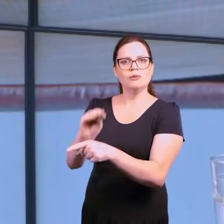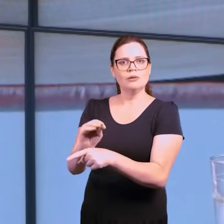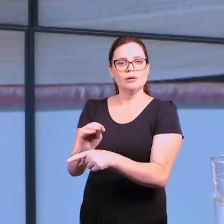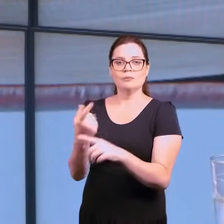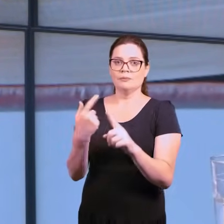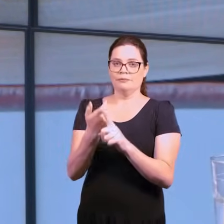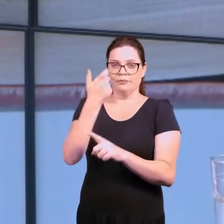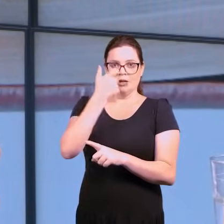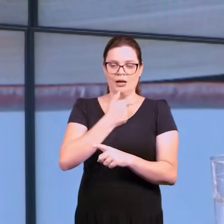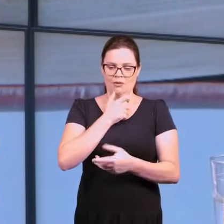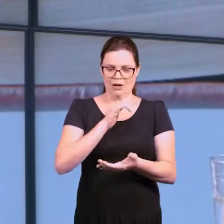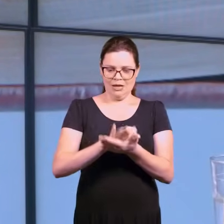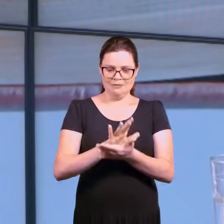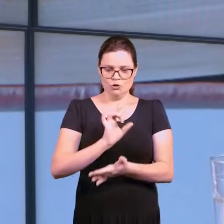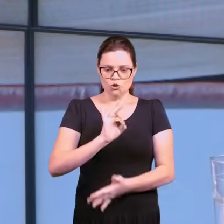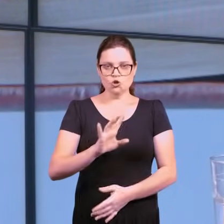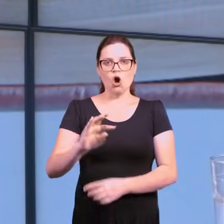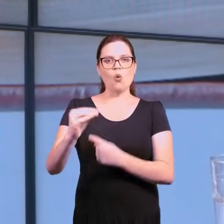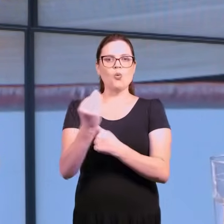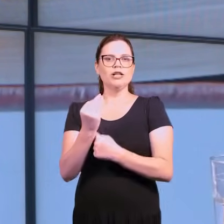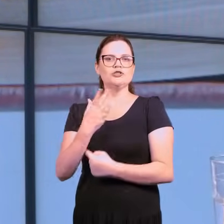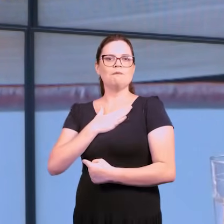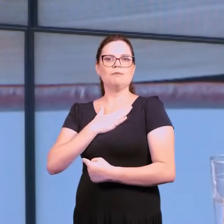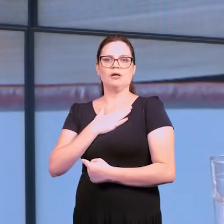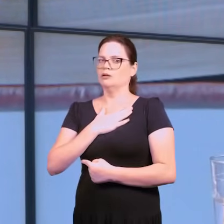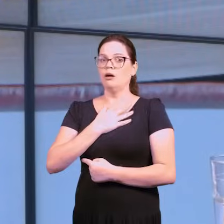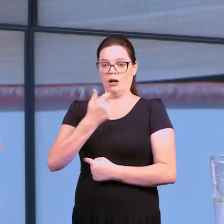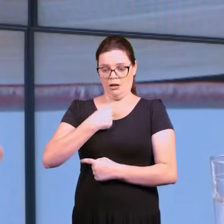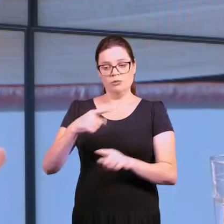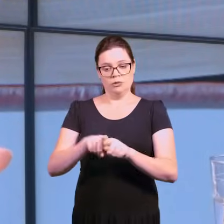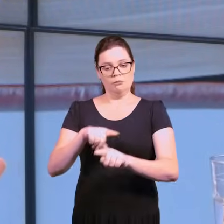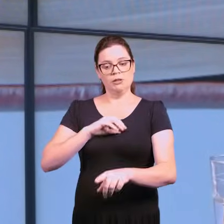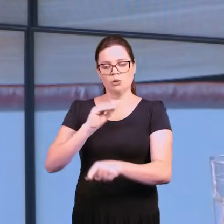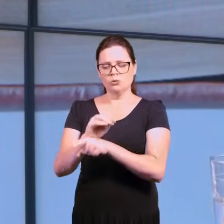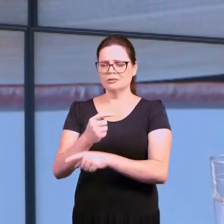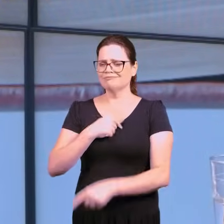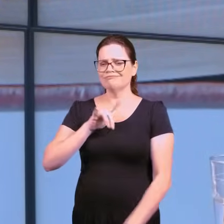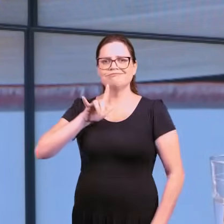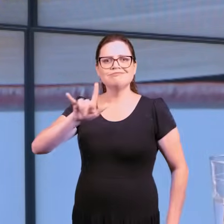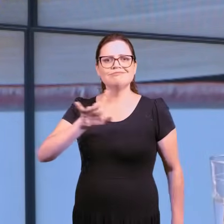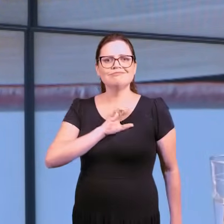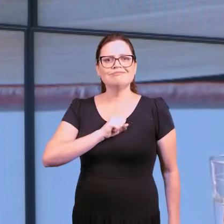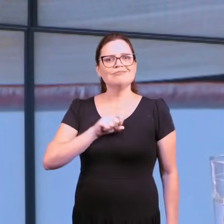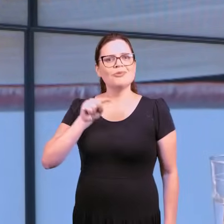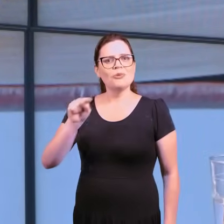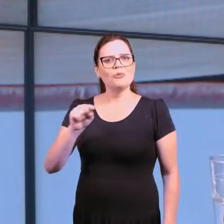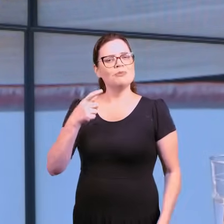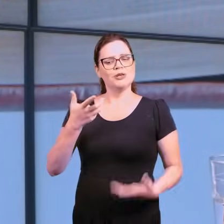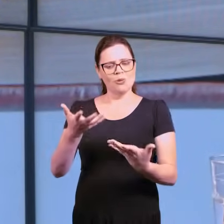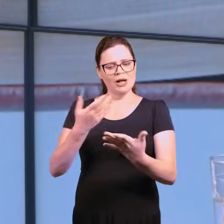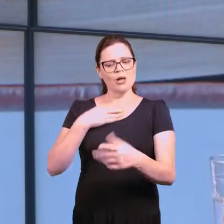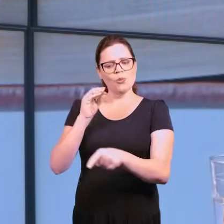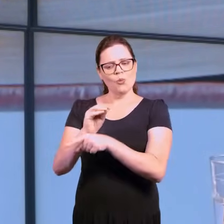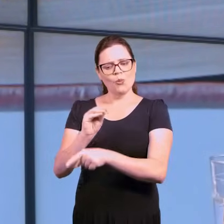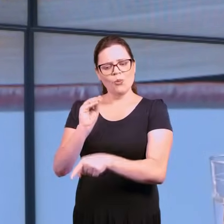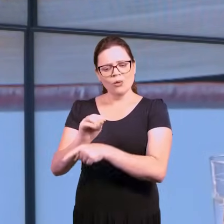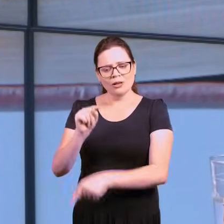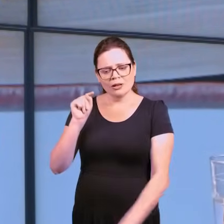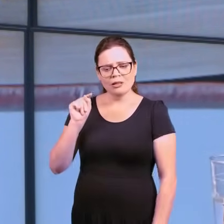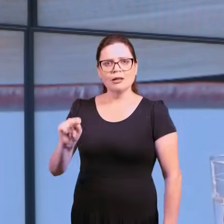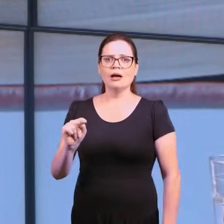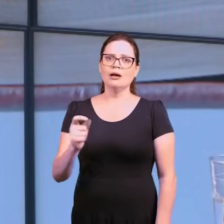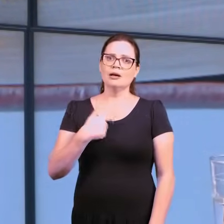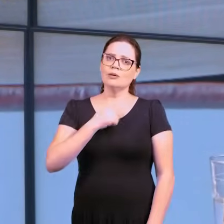feito para eu ser cuidado, é para eu cuidar do outro. Eu amo tanto o outro que eu quero cuidar dele. Eu amo,